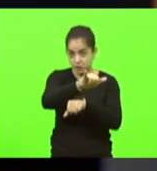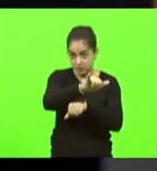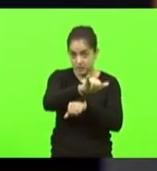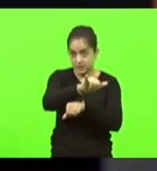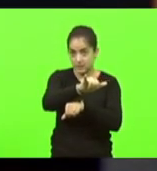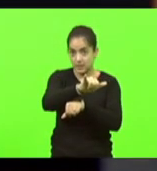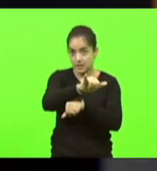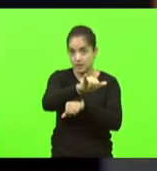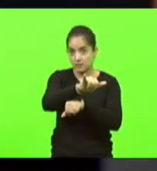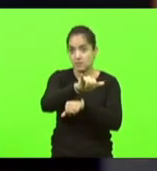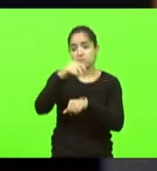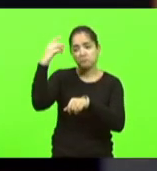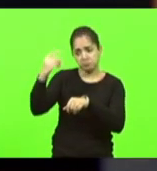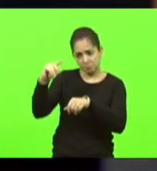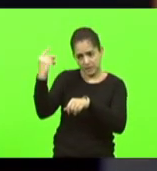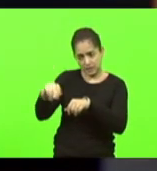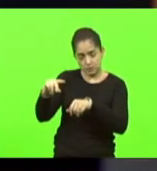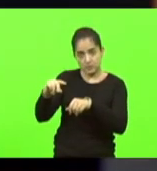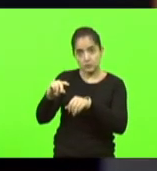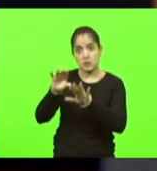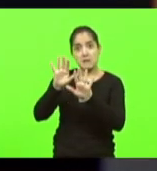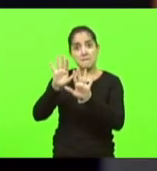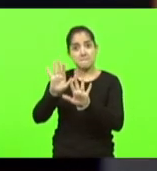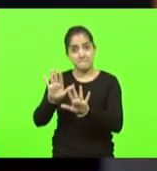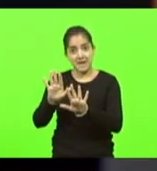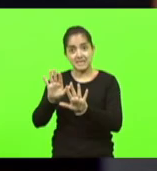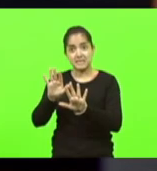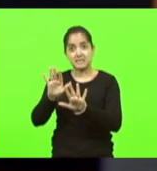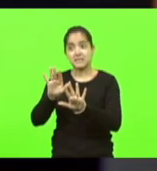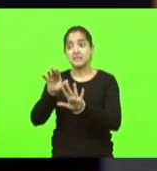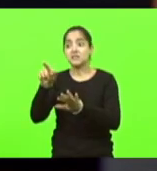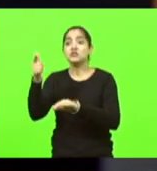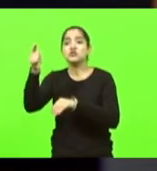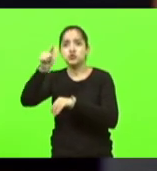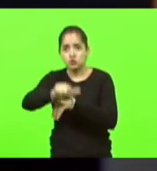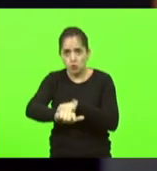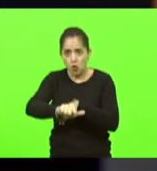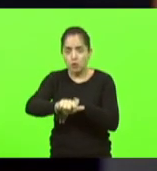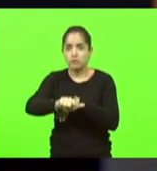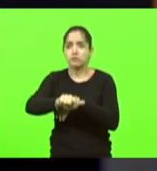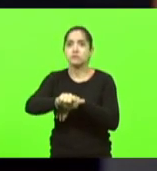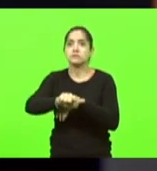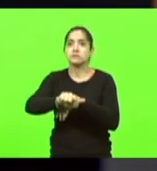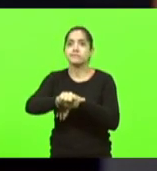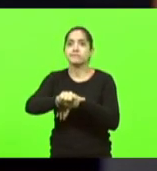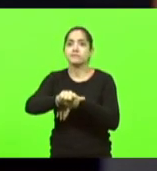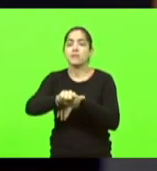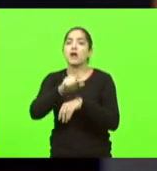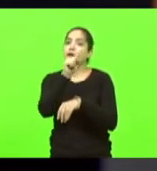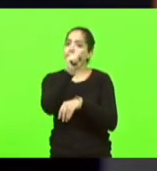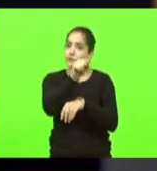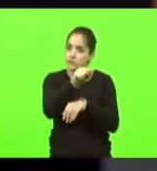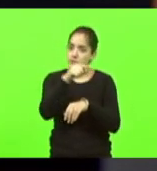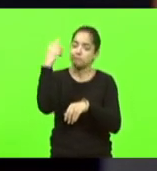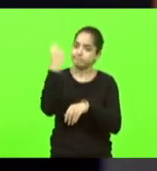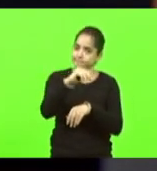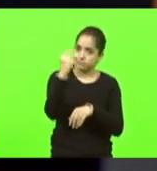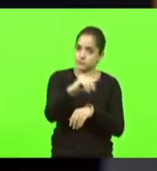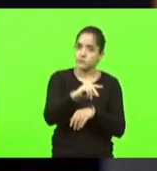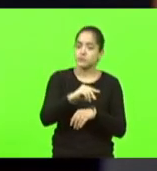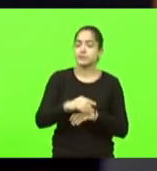e ela merece uma surra mas se esta mesma pessoa voltar a te enganar quem merece uma surra em você